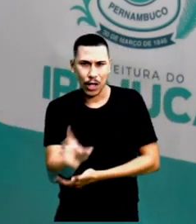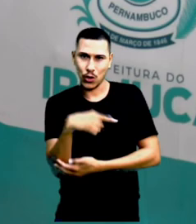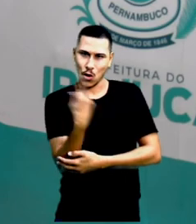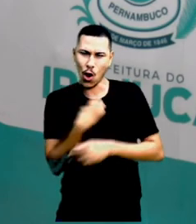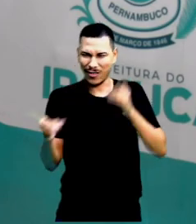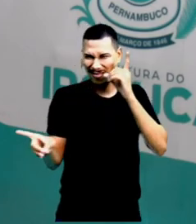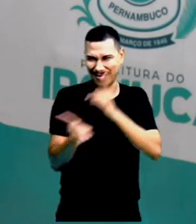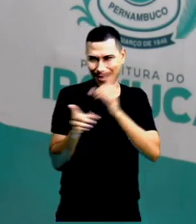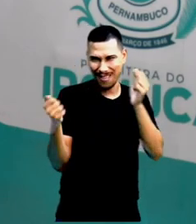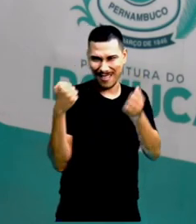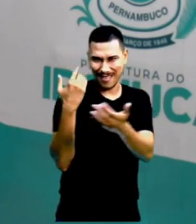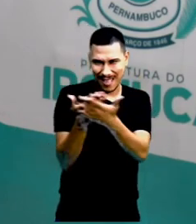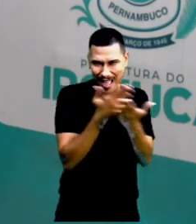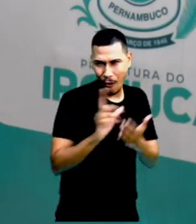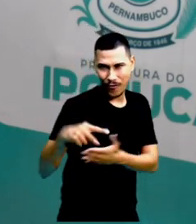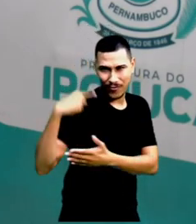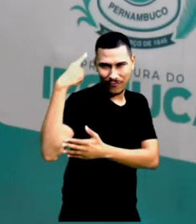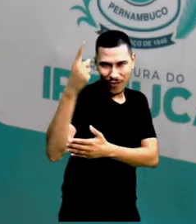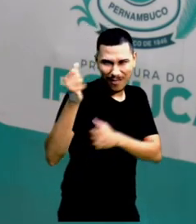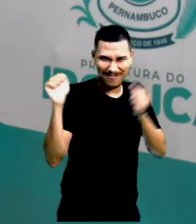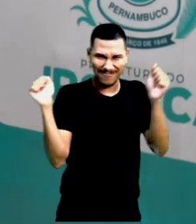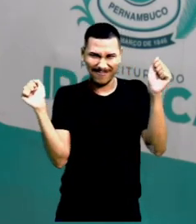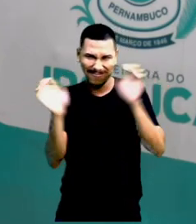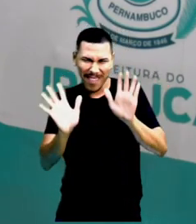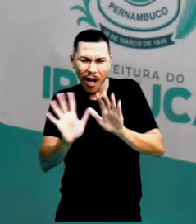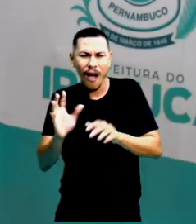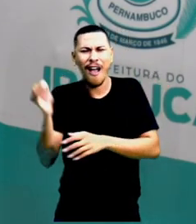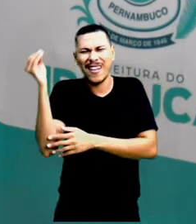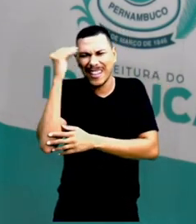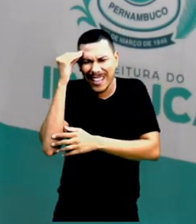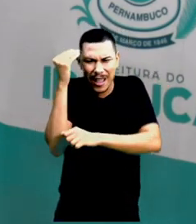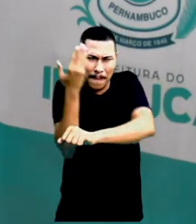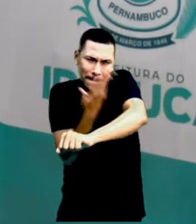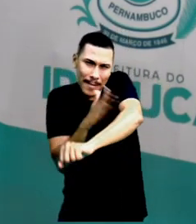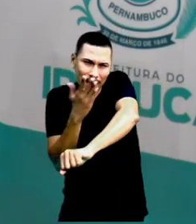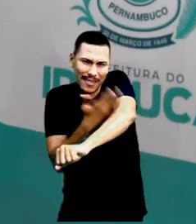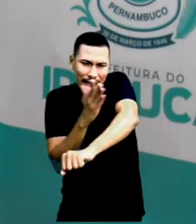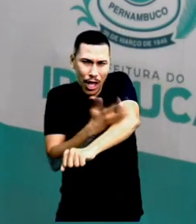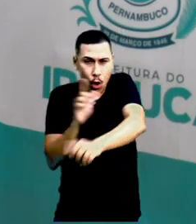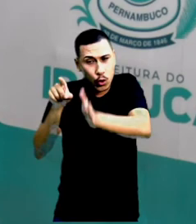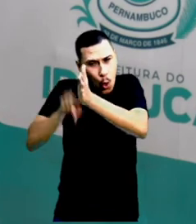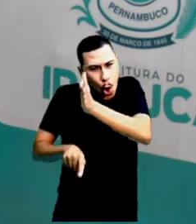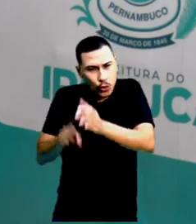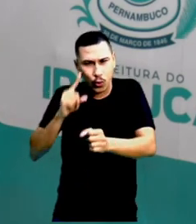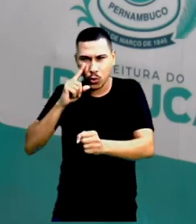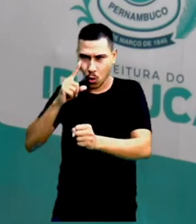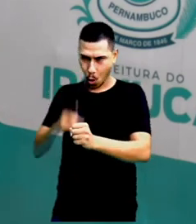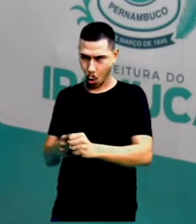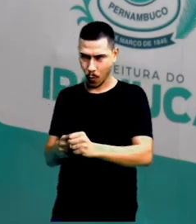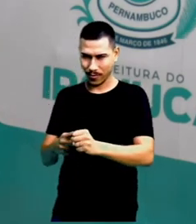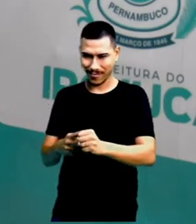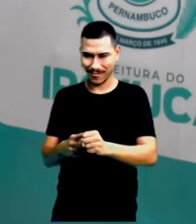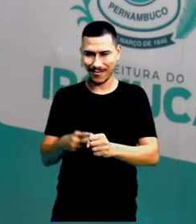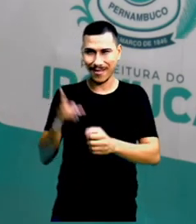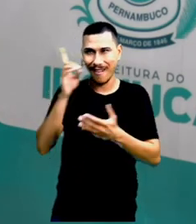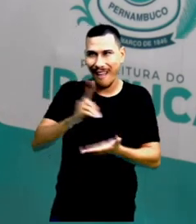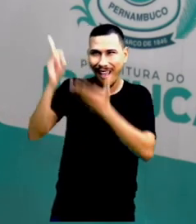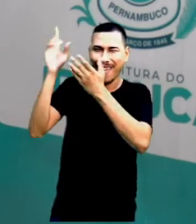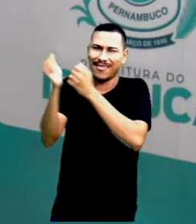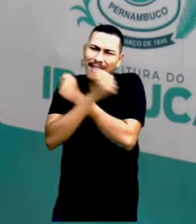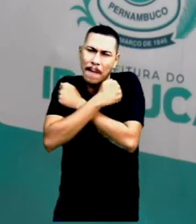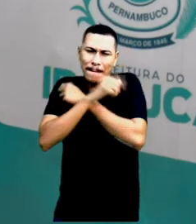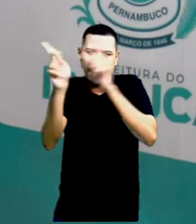nós nos veremos na próxima aula tem que fazer em casa e descobrir dos cocos Então fique com Deus